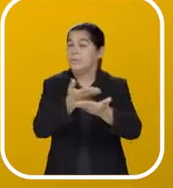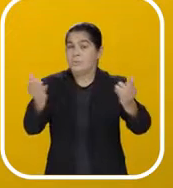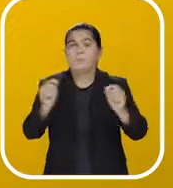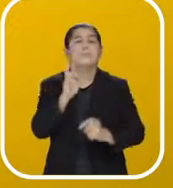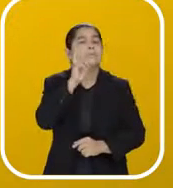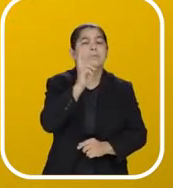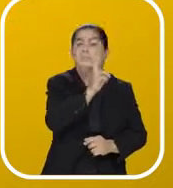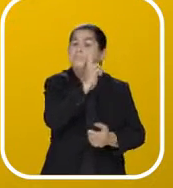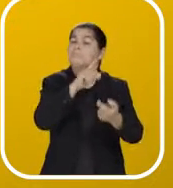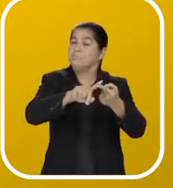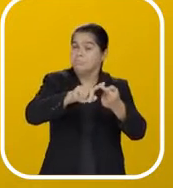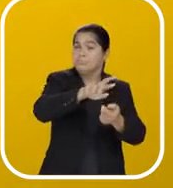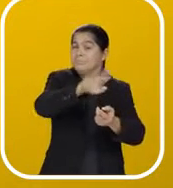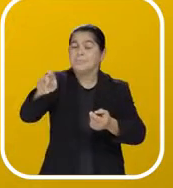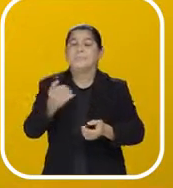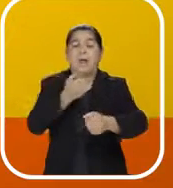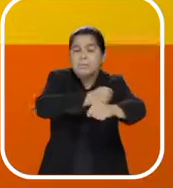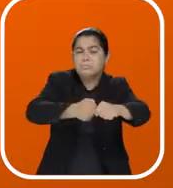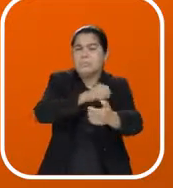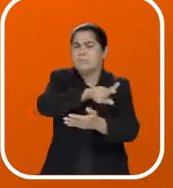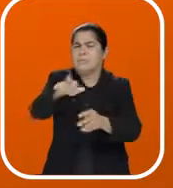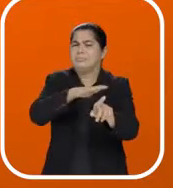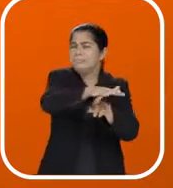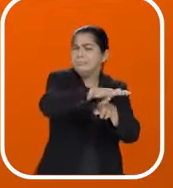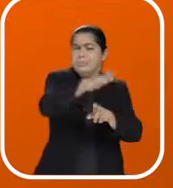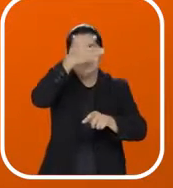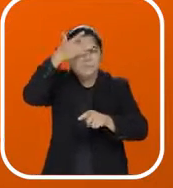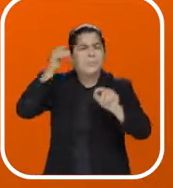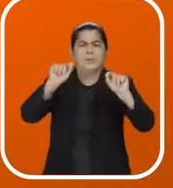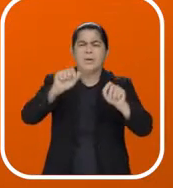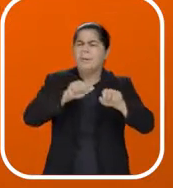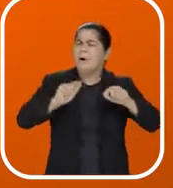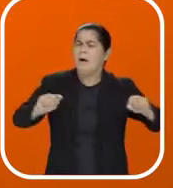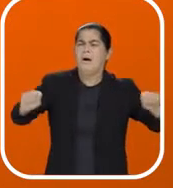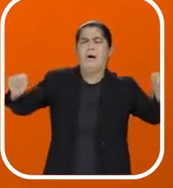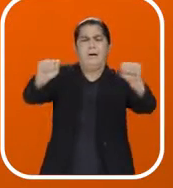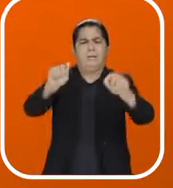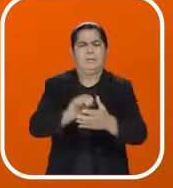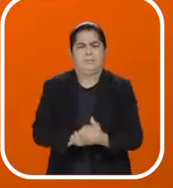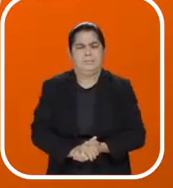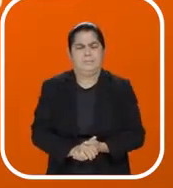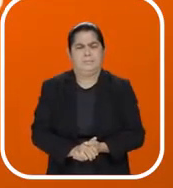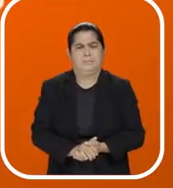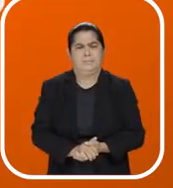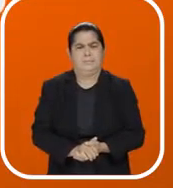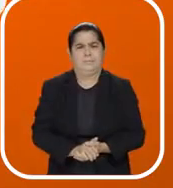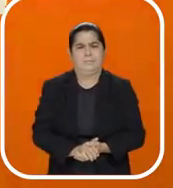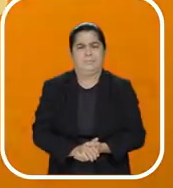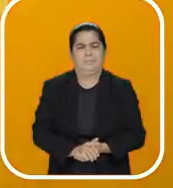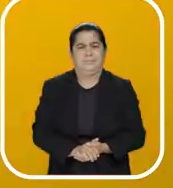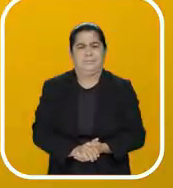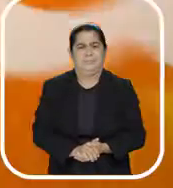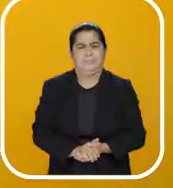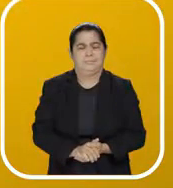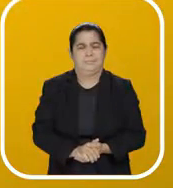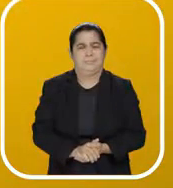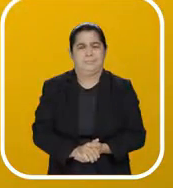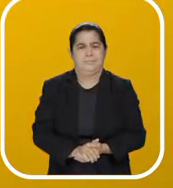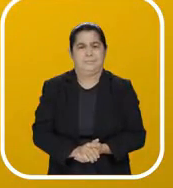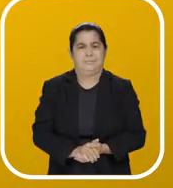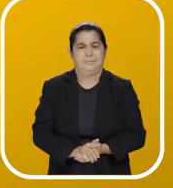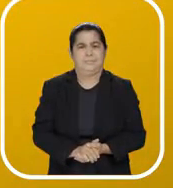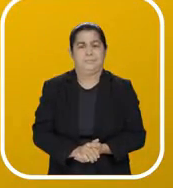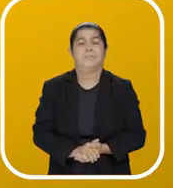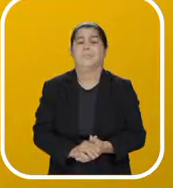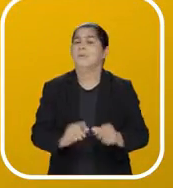Cida. Sem falar nos restaurantes populares e cozinhas comunitárias que vamos espalhar pela cidade. Cida vai